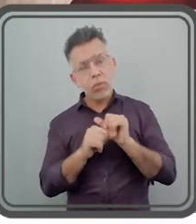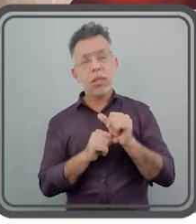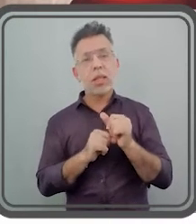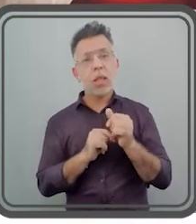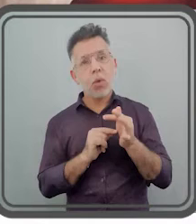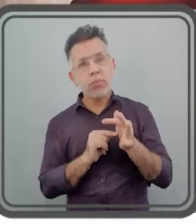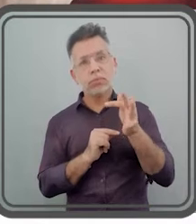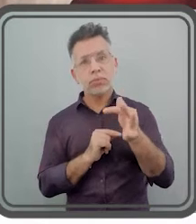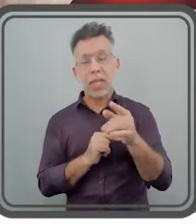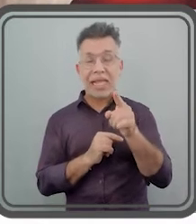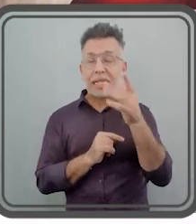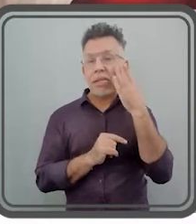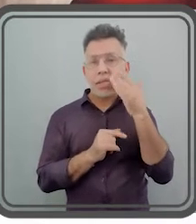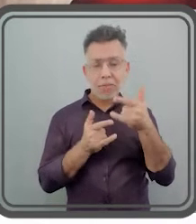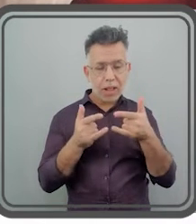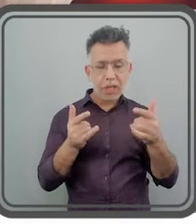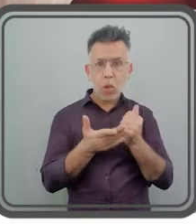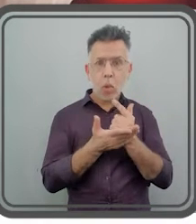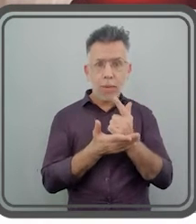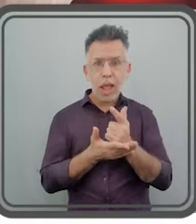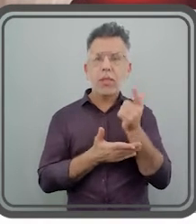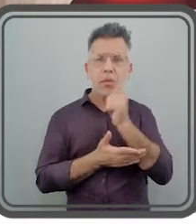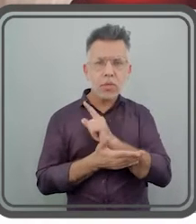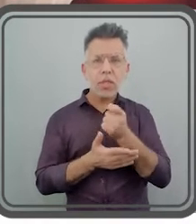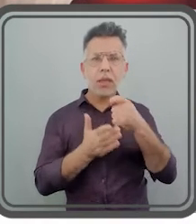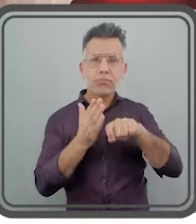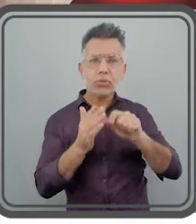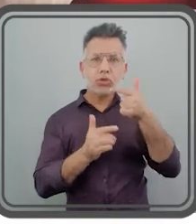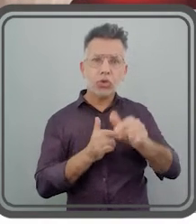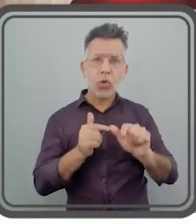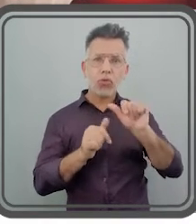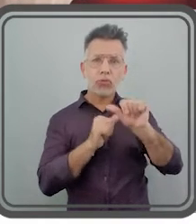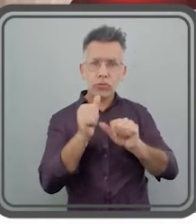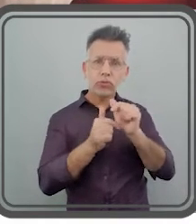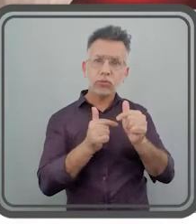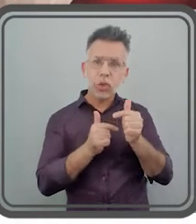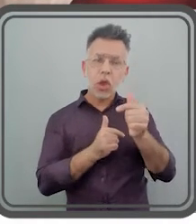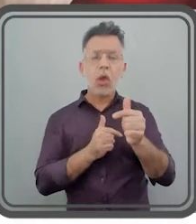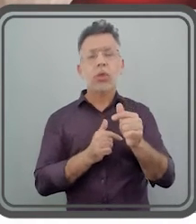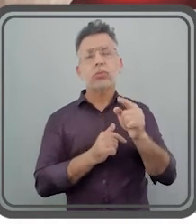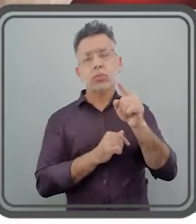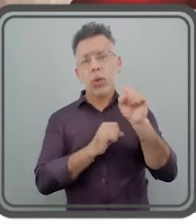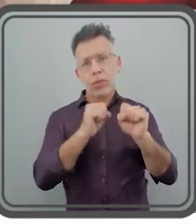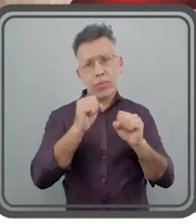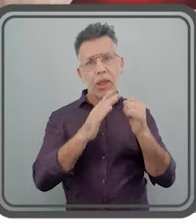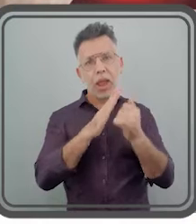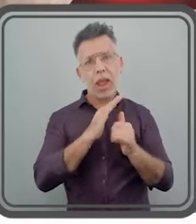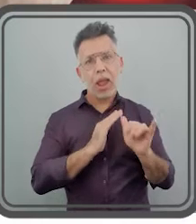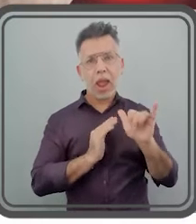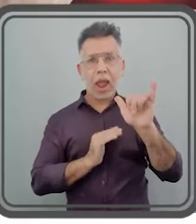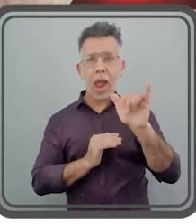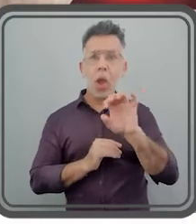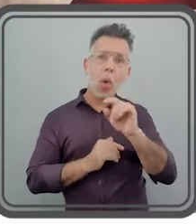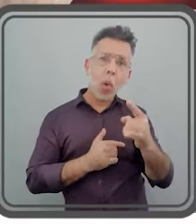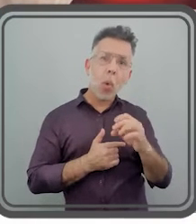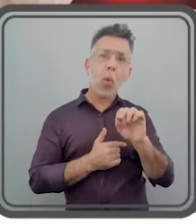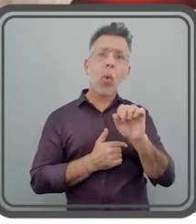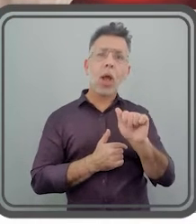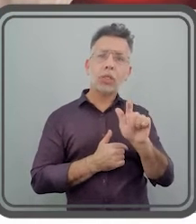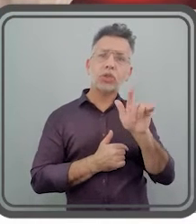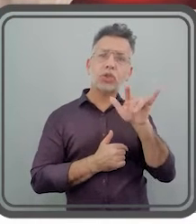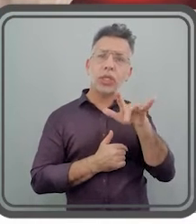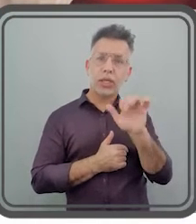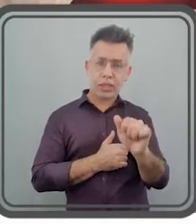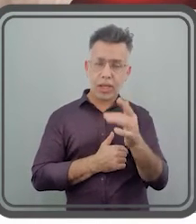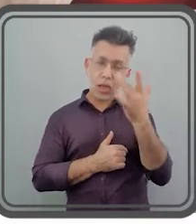flexível Então você sabe que ela passagem Se você comprar você consegue remarcar ela depois que a companhia aérea ou agência de viagem então é uma forma das pessoas